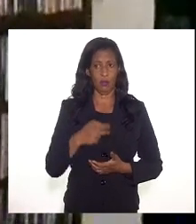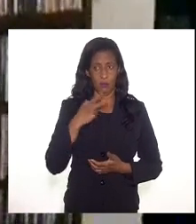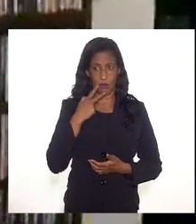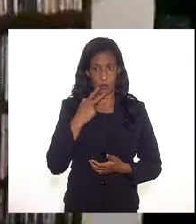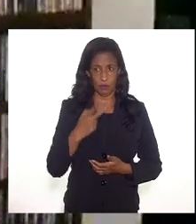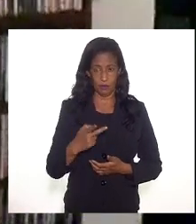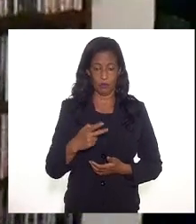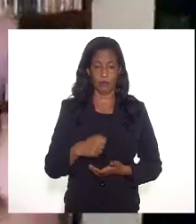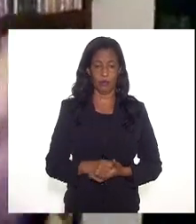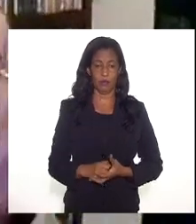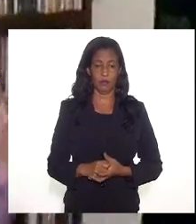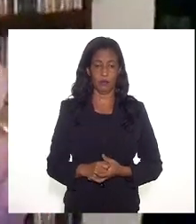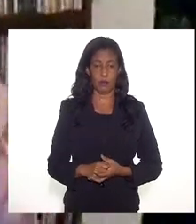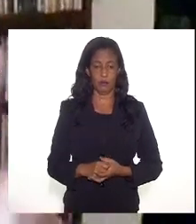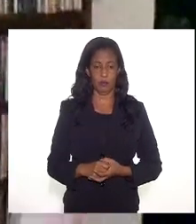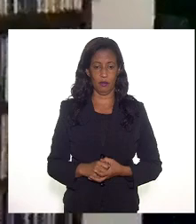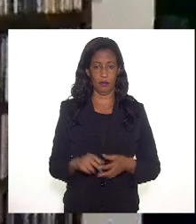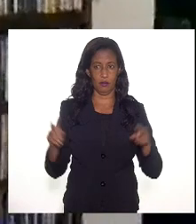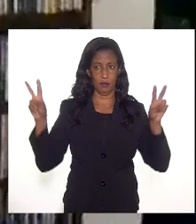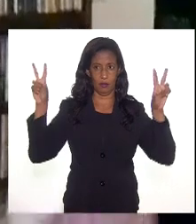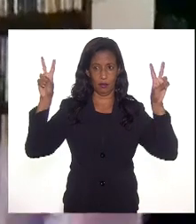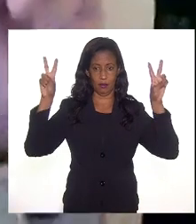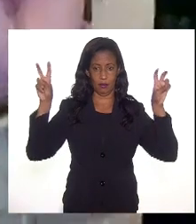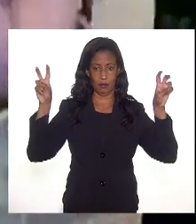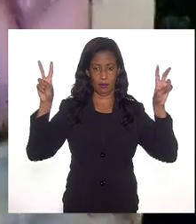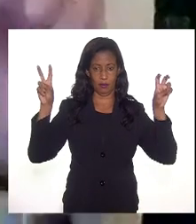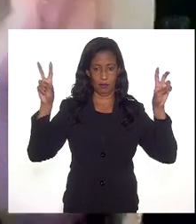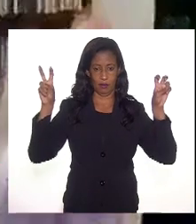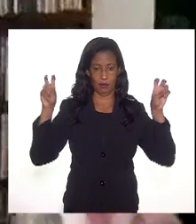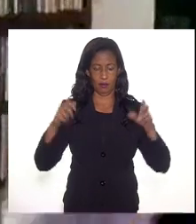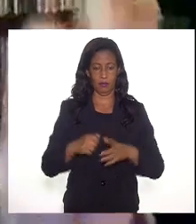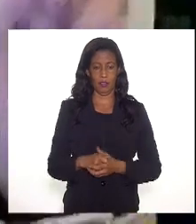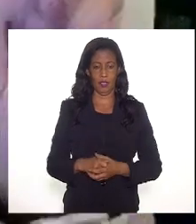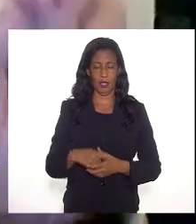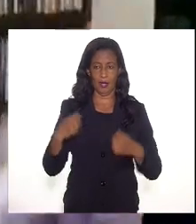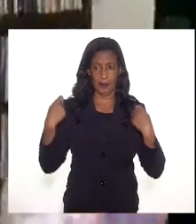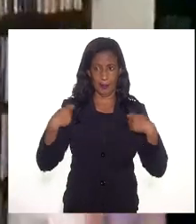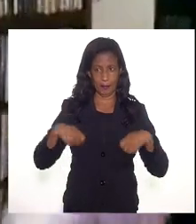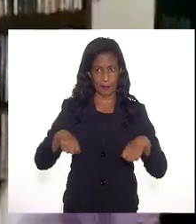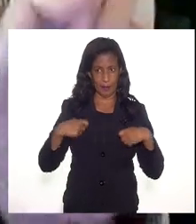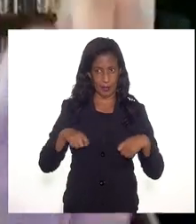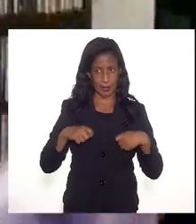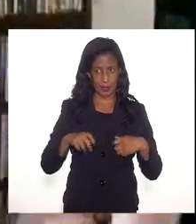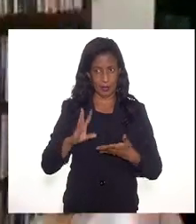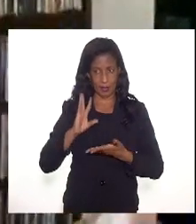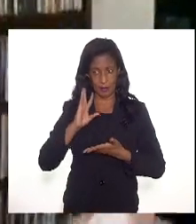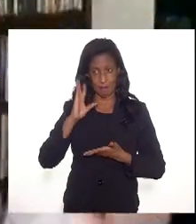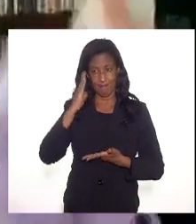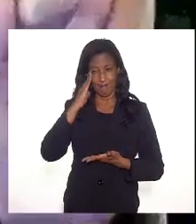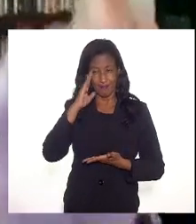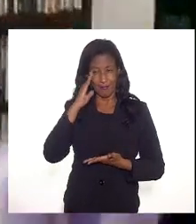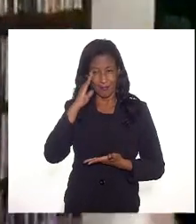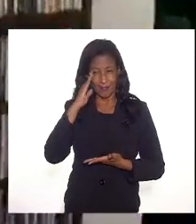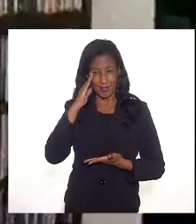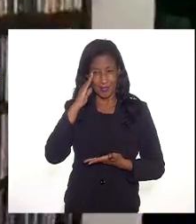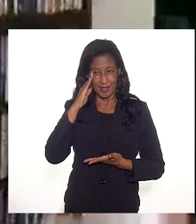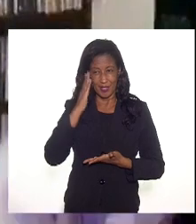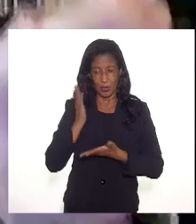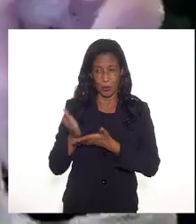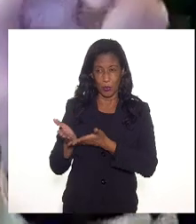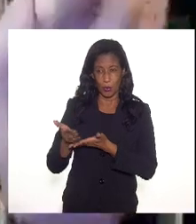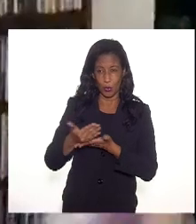que entre aspas deve-se fixar o entendimento de que os